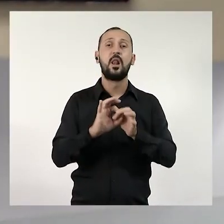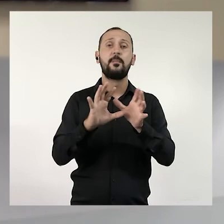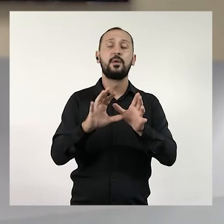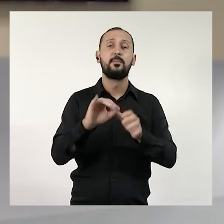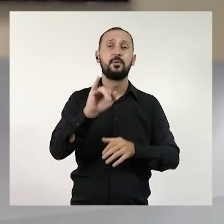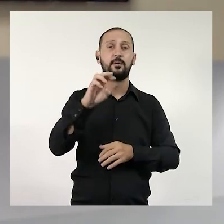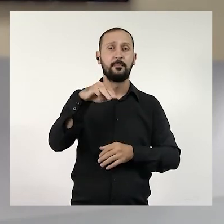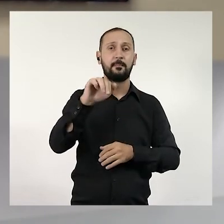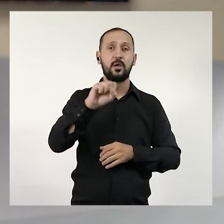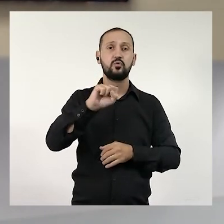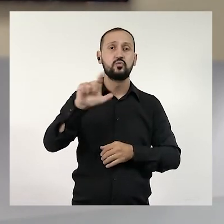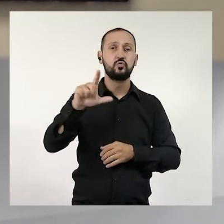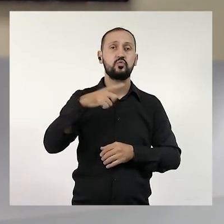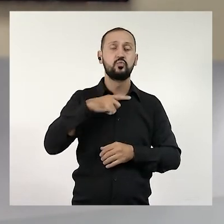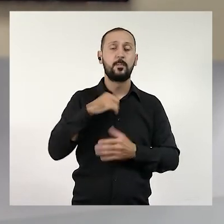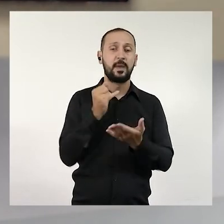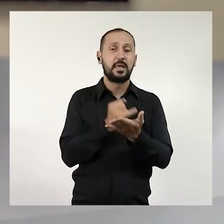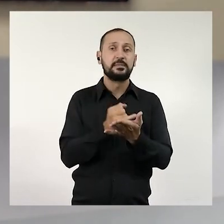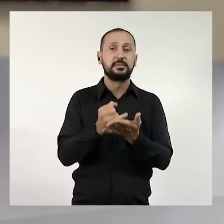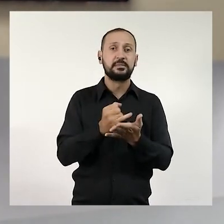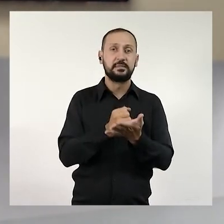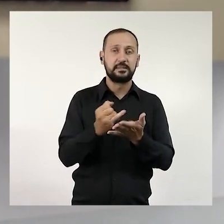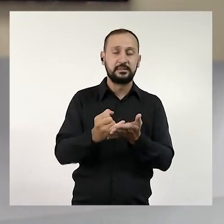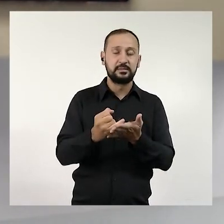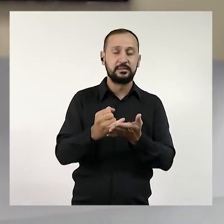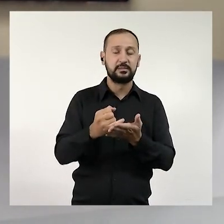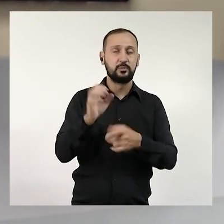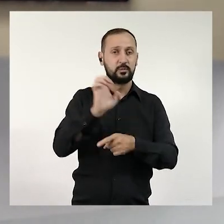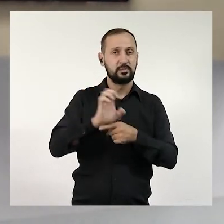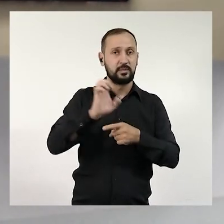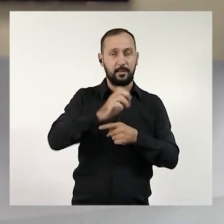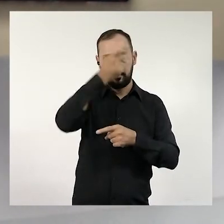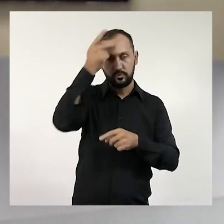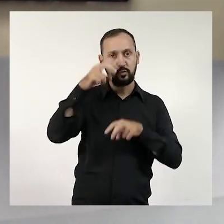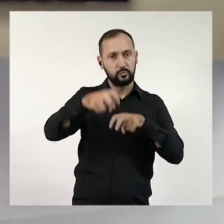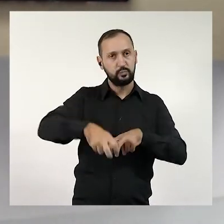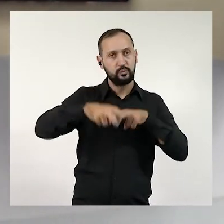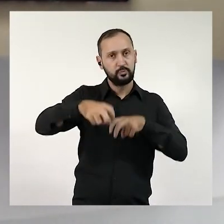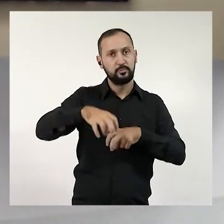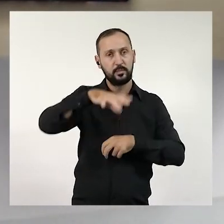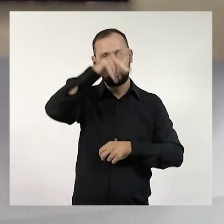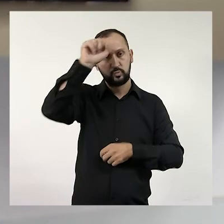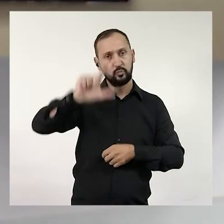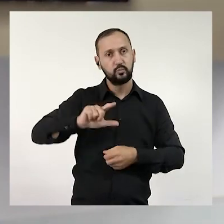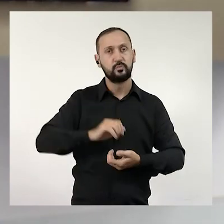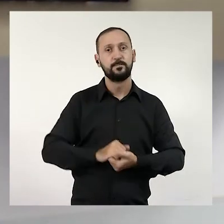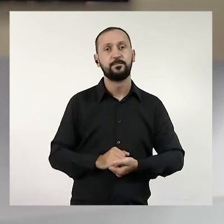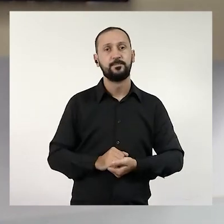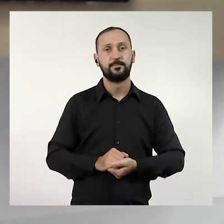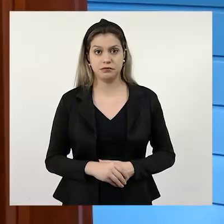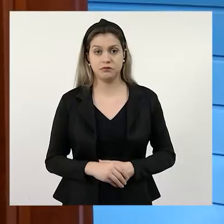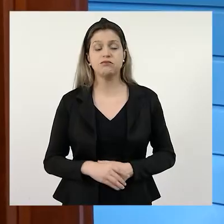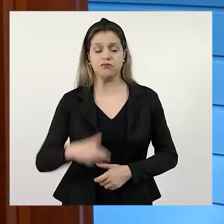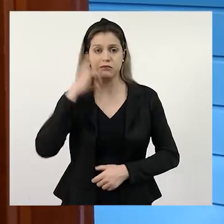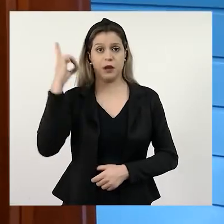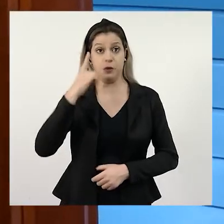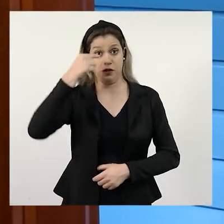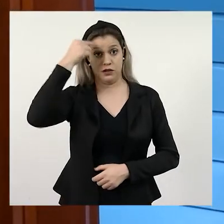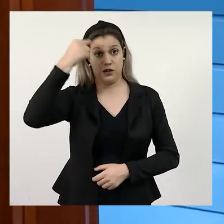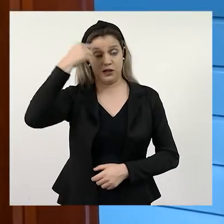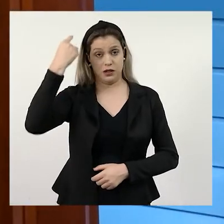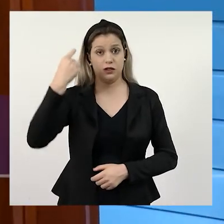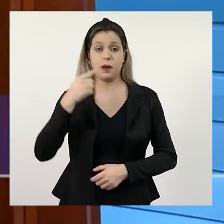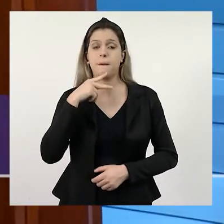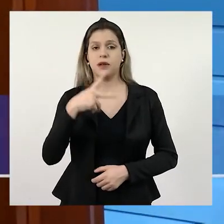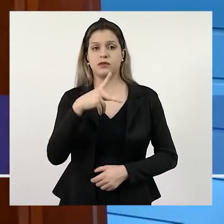demora na liberação pelo IMASU de inscrição estadual a produtores sul-mato-grossenses. O deputado Zé